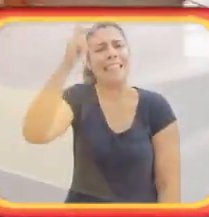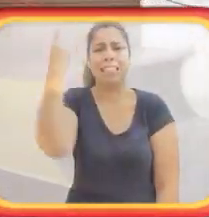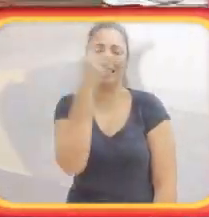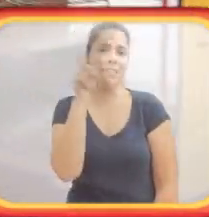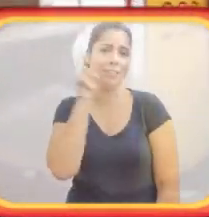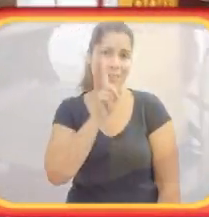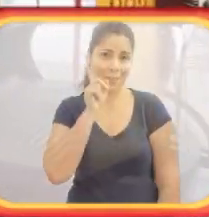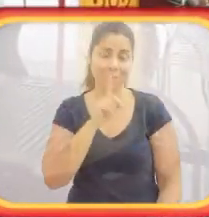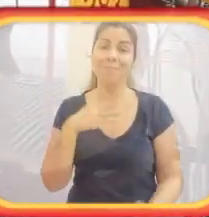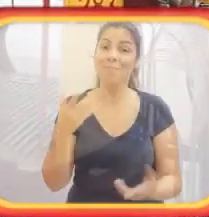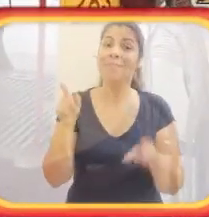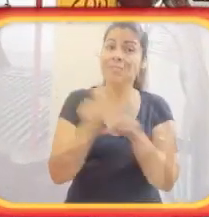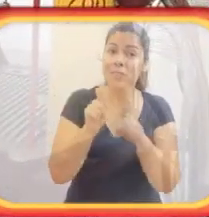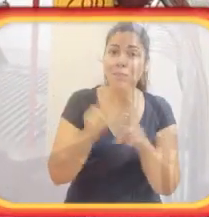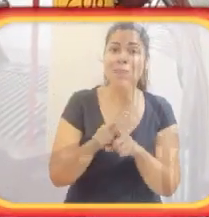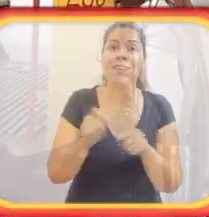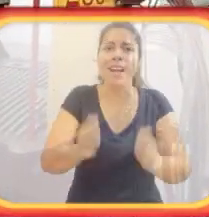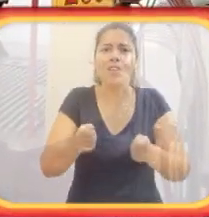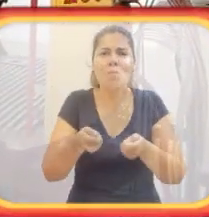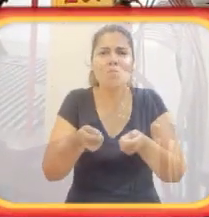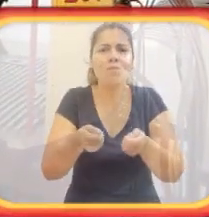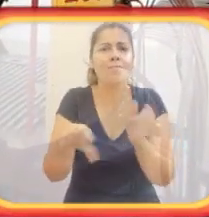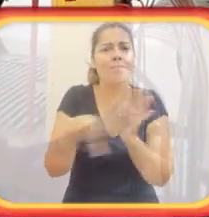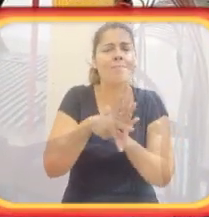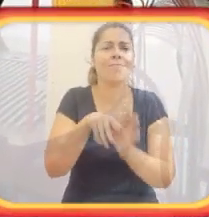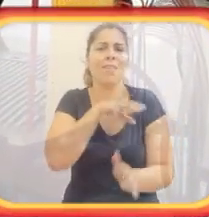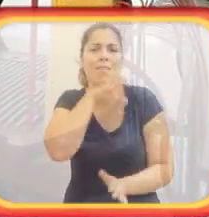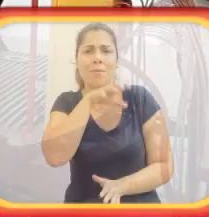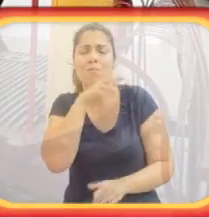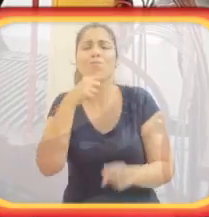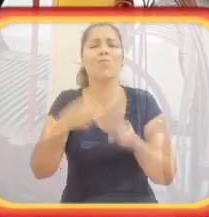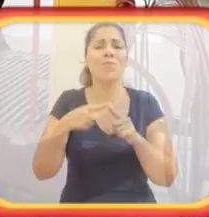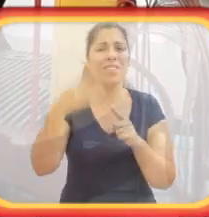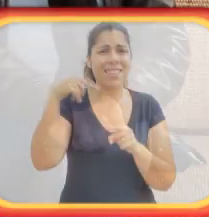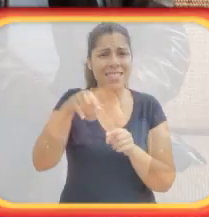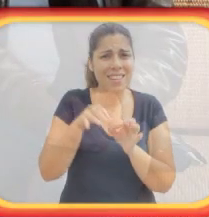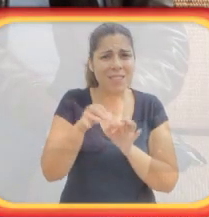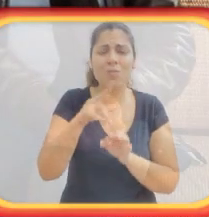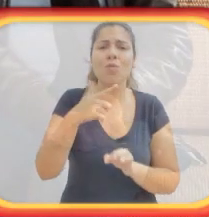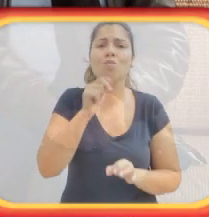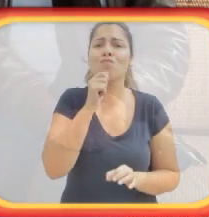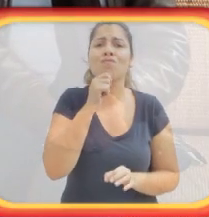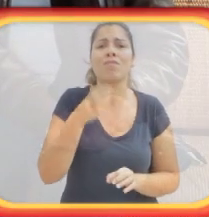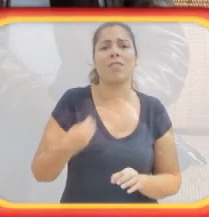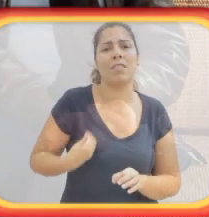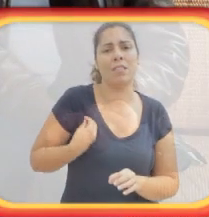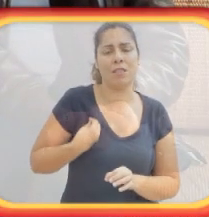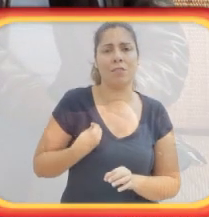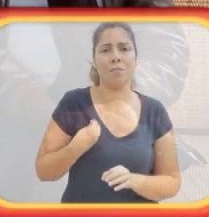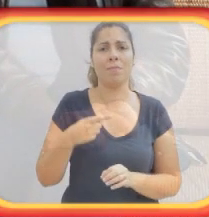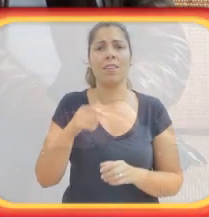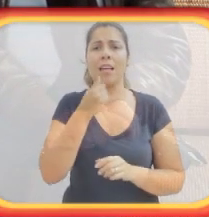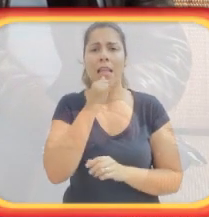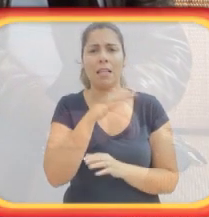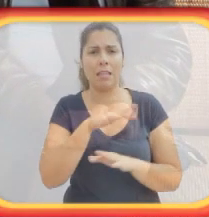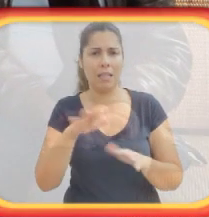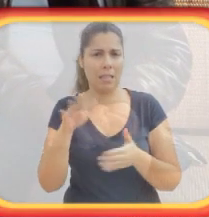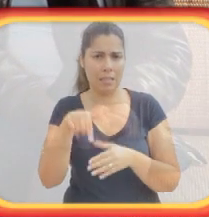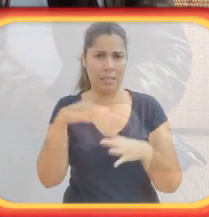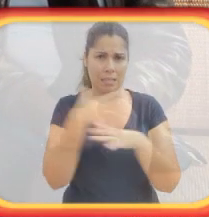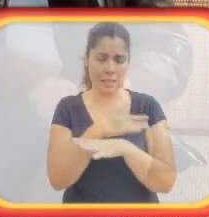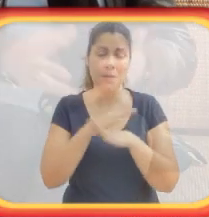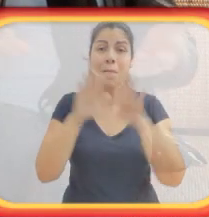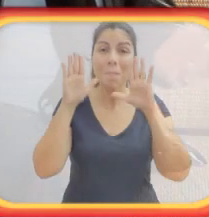público de massas. E então os fundadores da Carris trouxeram para Lisboa o chamado carro